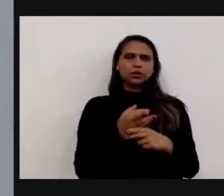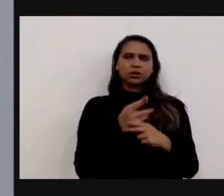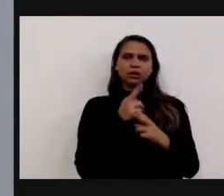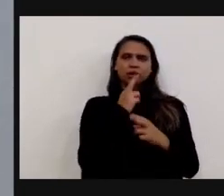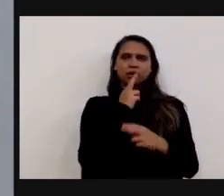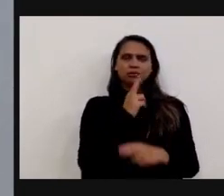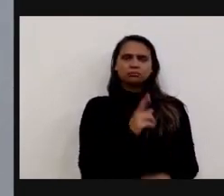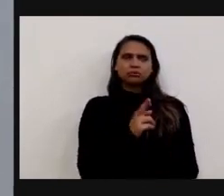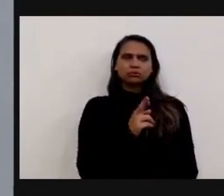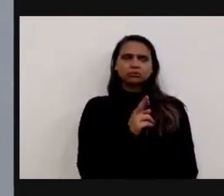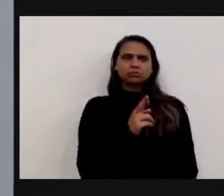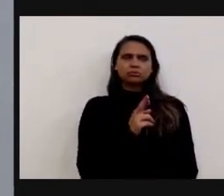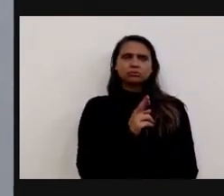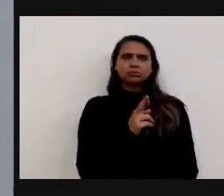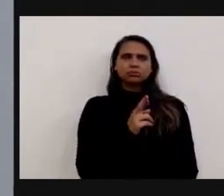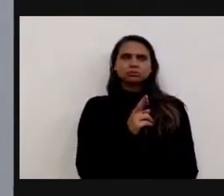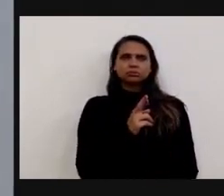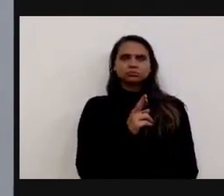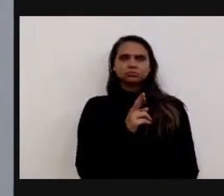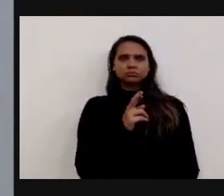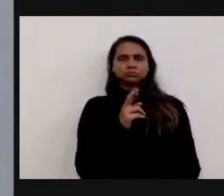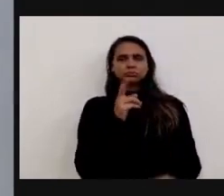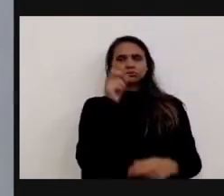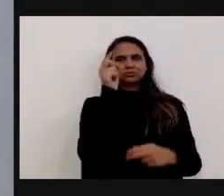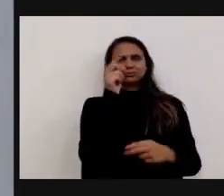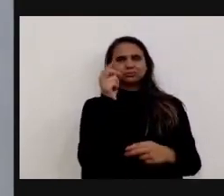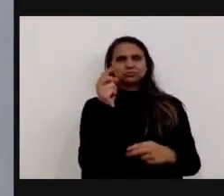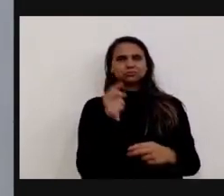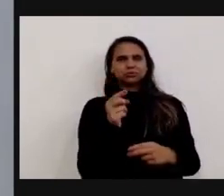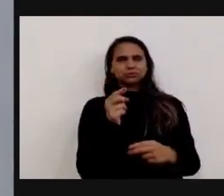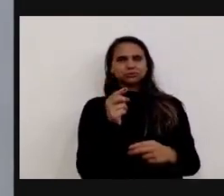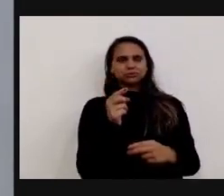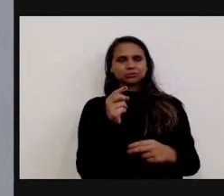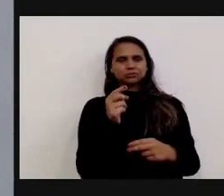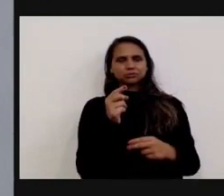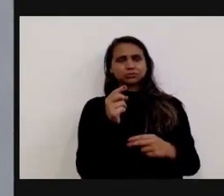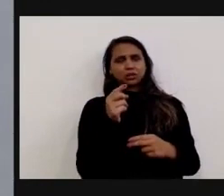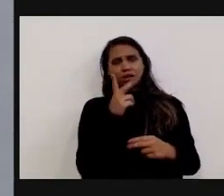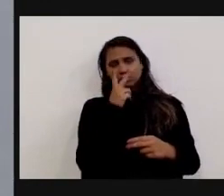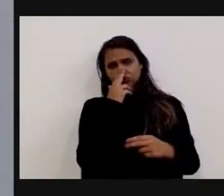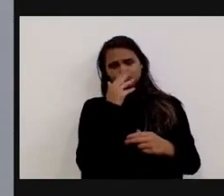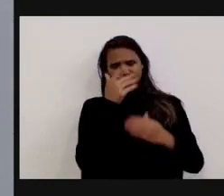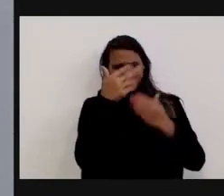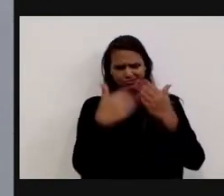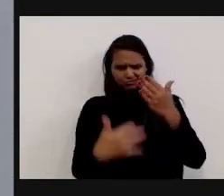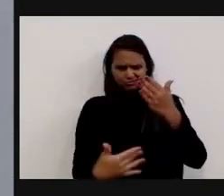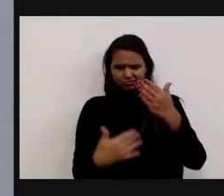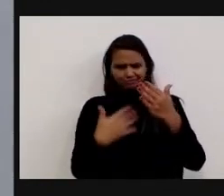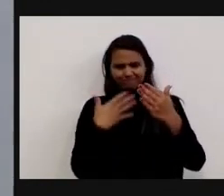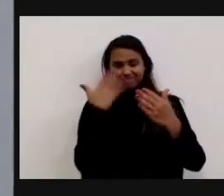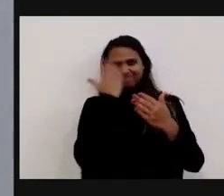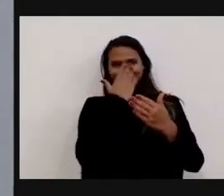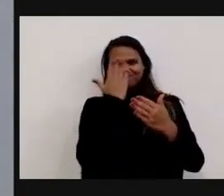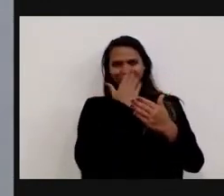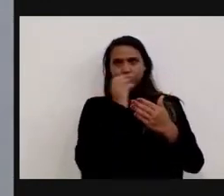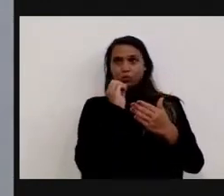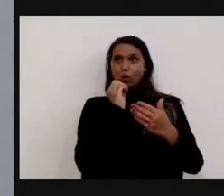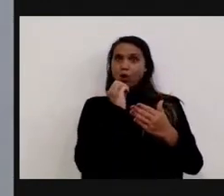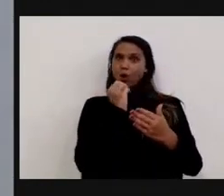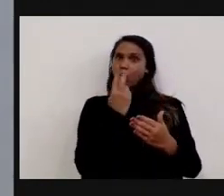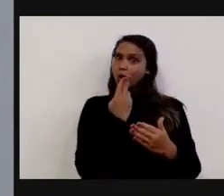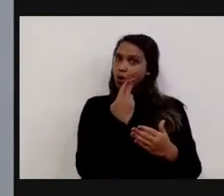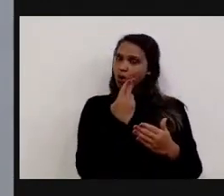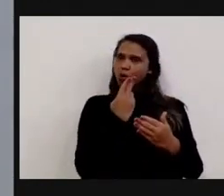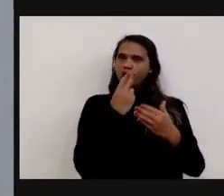pessoas respondem os primeiros primeiros depois talvez não leem o resto né e ou responder